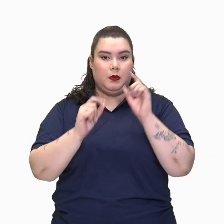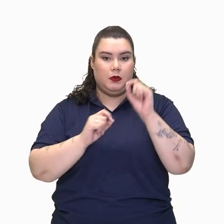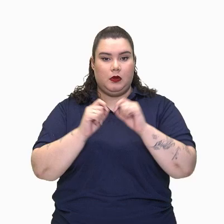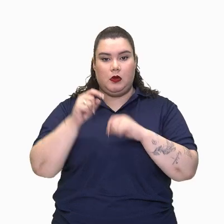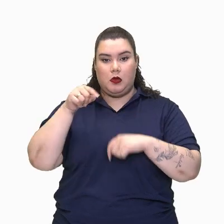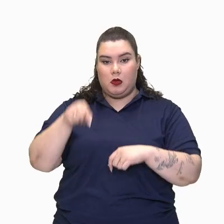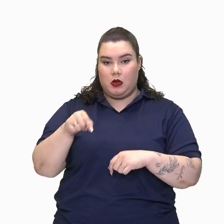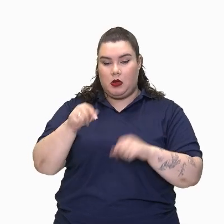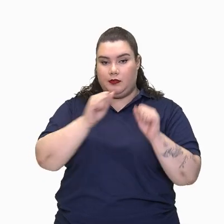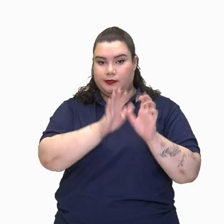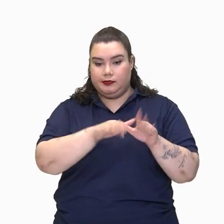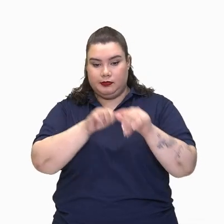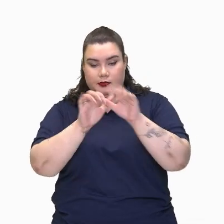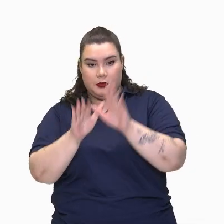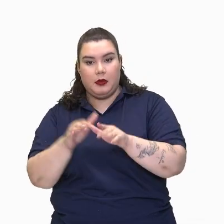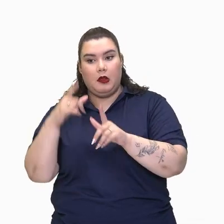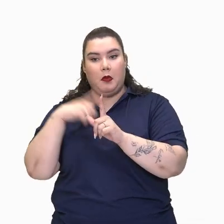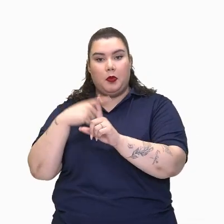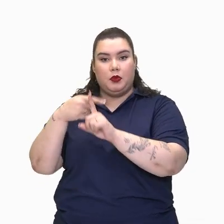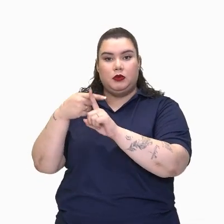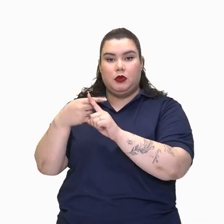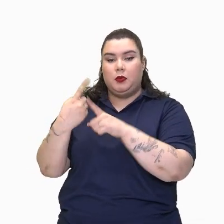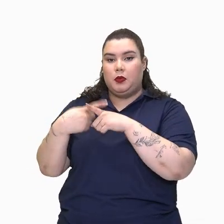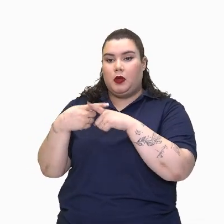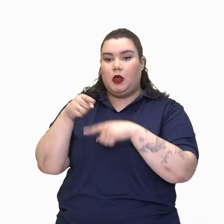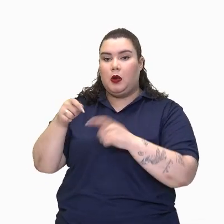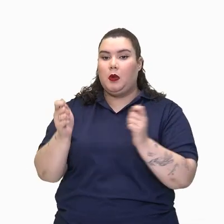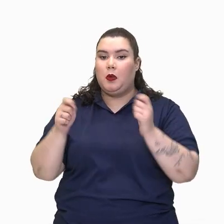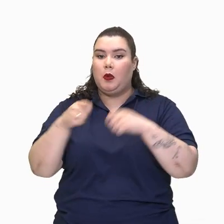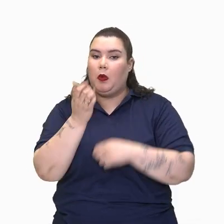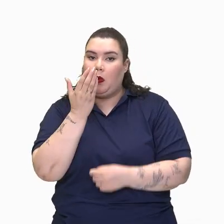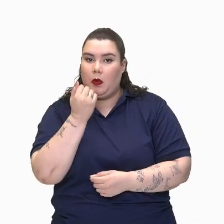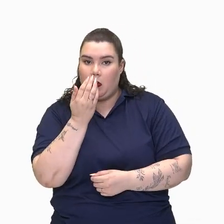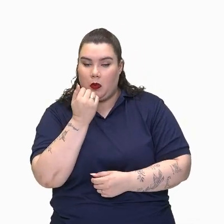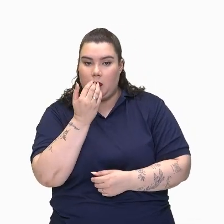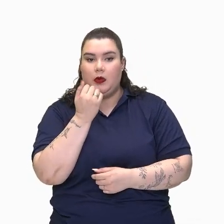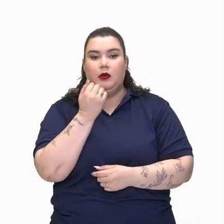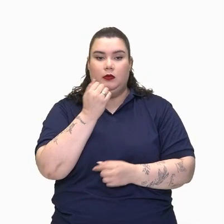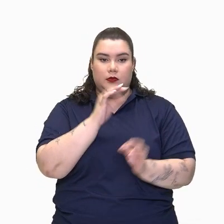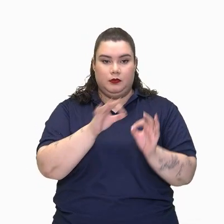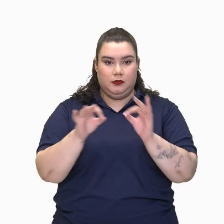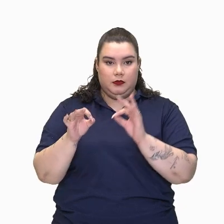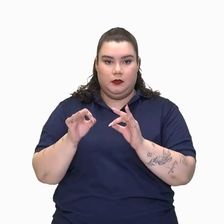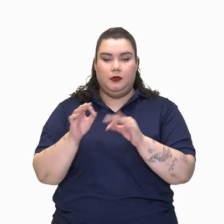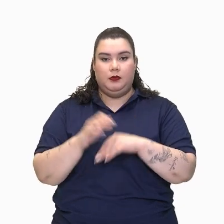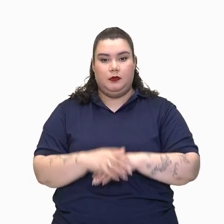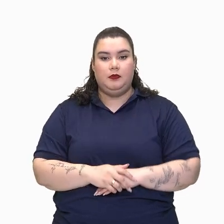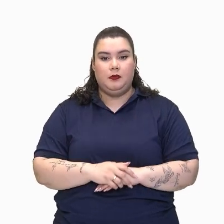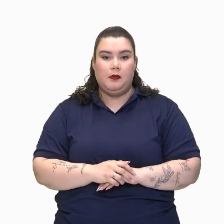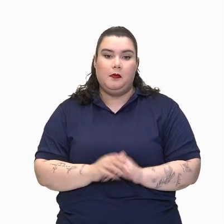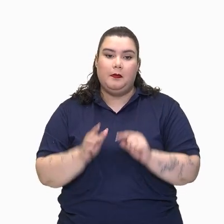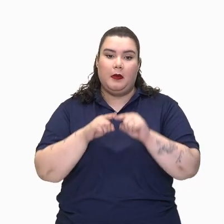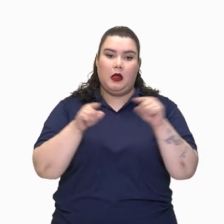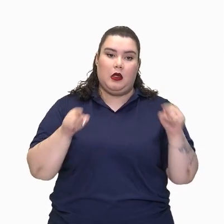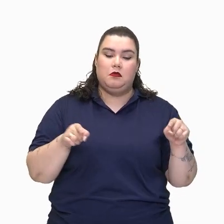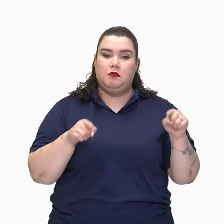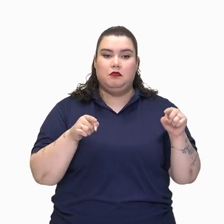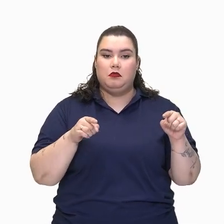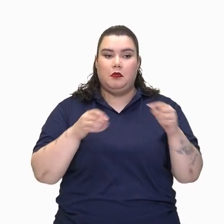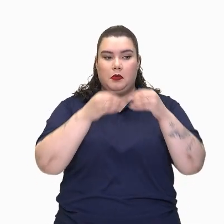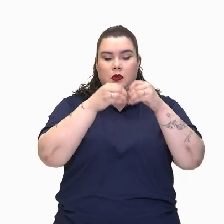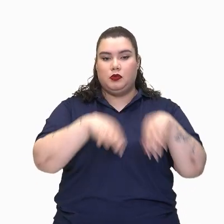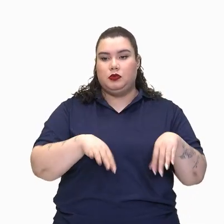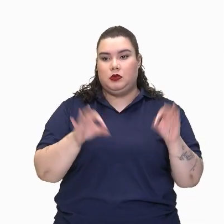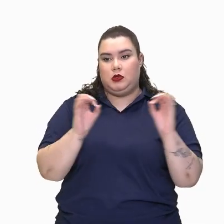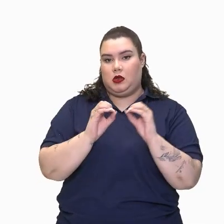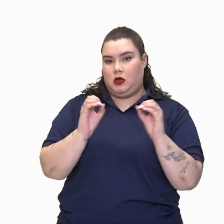urubu ele é beneficiado, né? Porque ele vai conseguir ali os restos para o seu alimento, mas não vai causar prejuízo ao